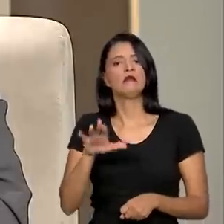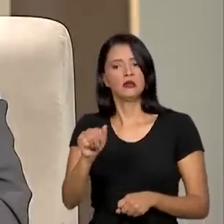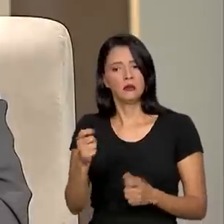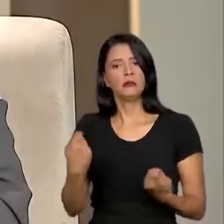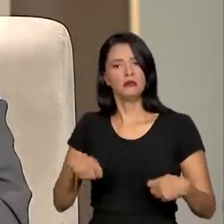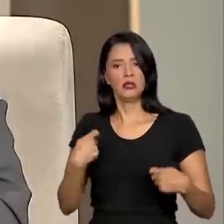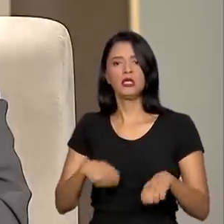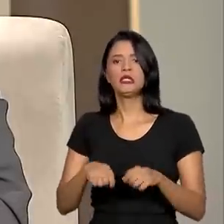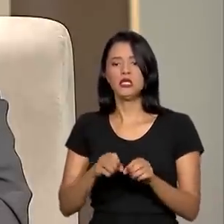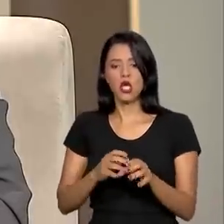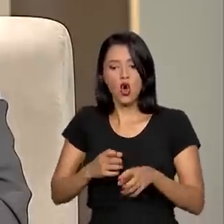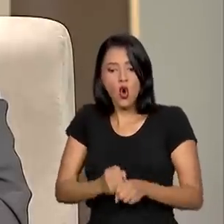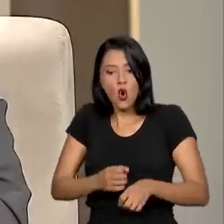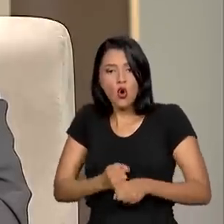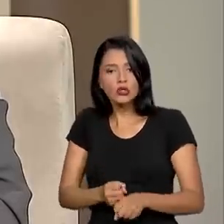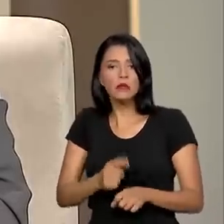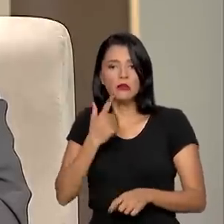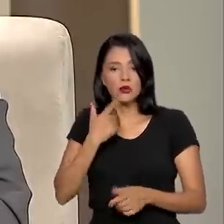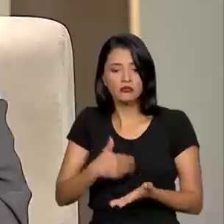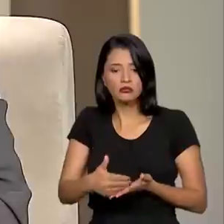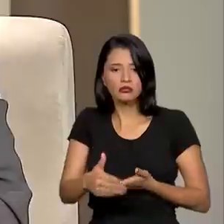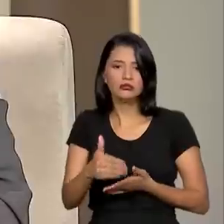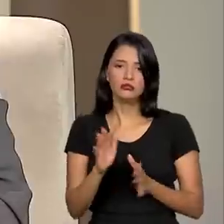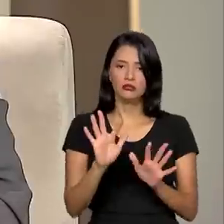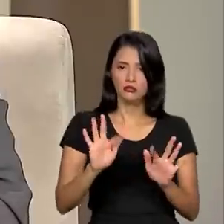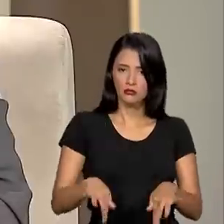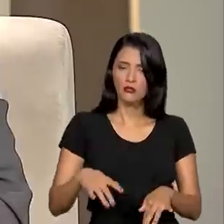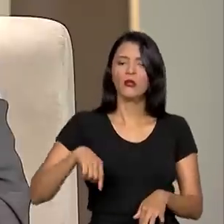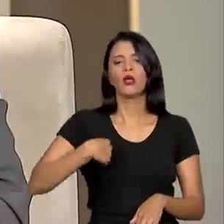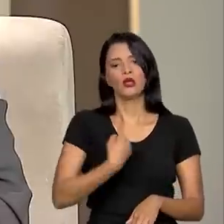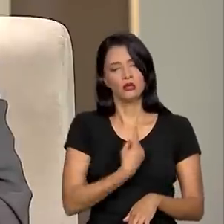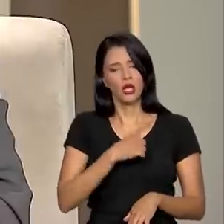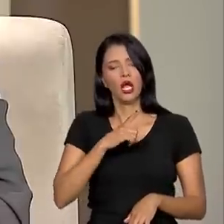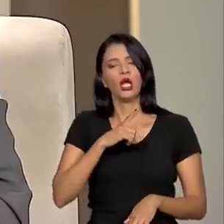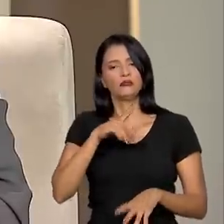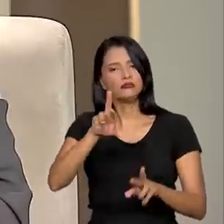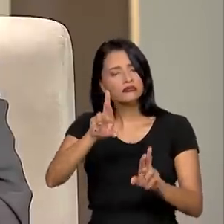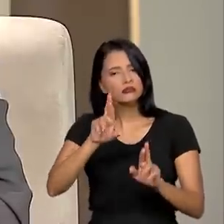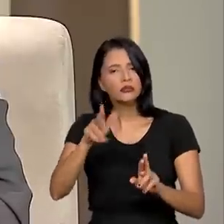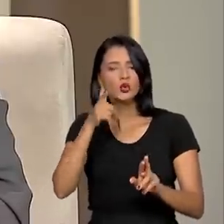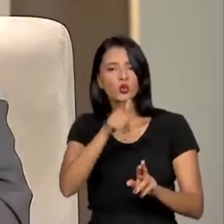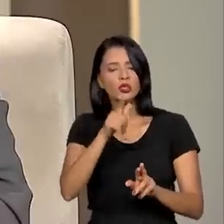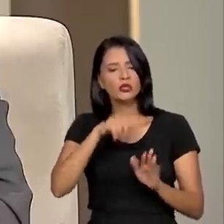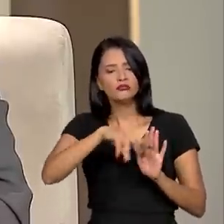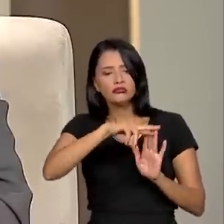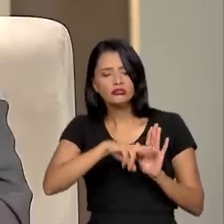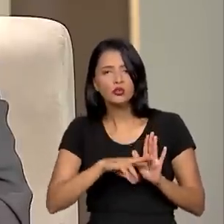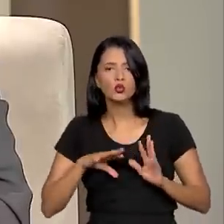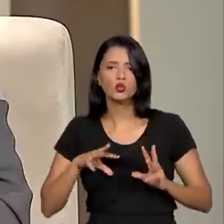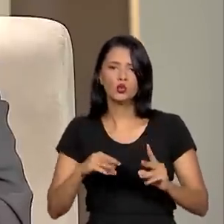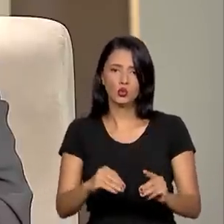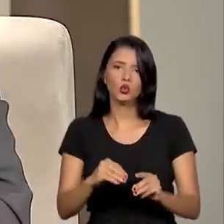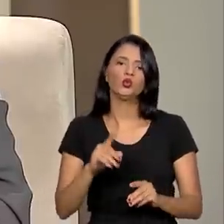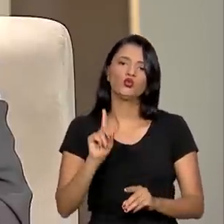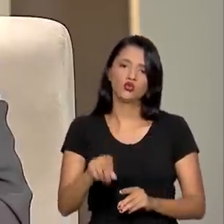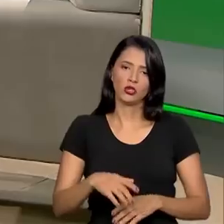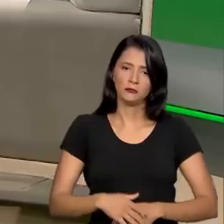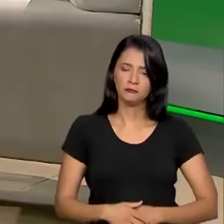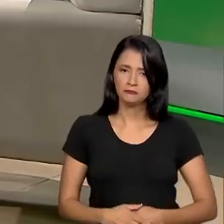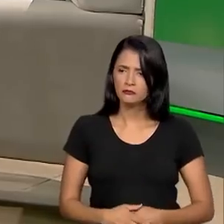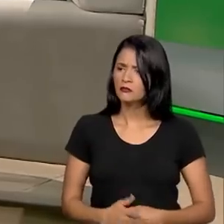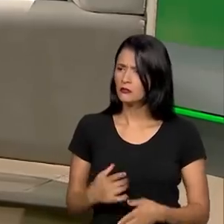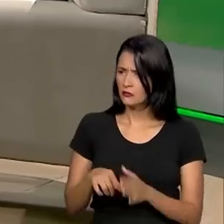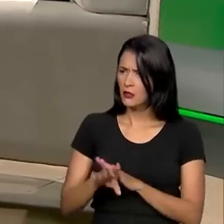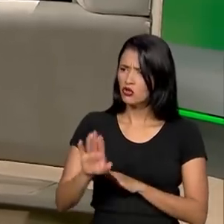as obras civis, e terminando as obras civis, a gente tem esperança de regularizar todo o complexo dos museus. E vocês